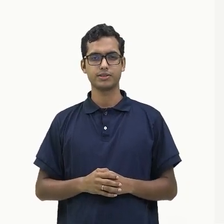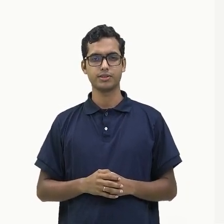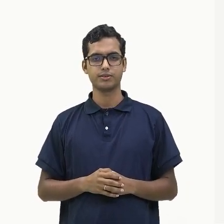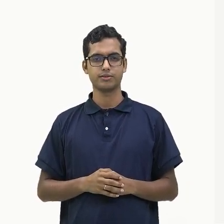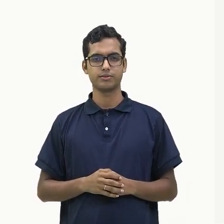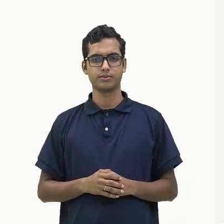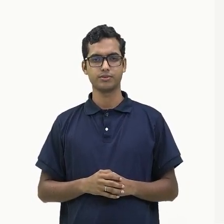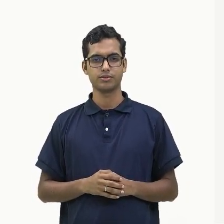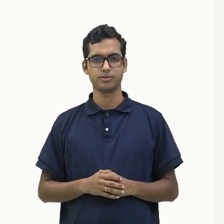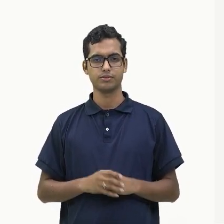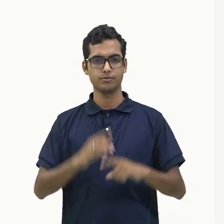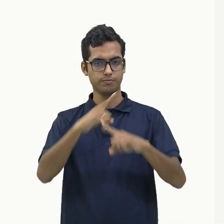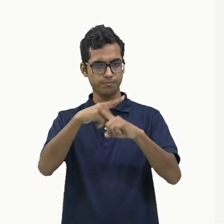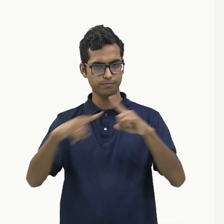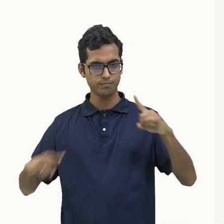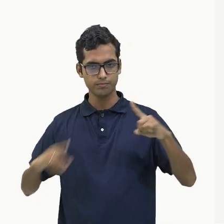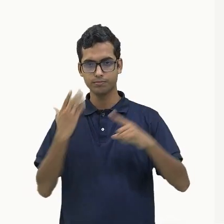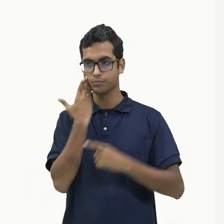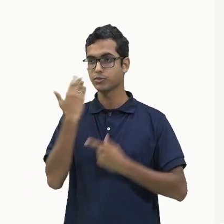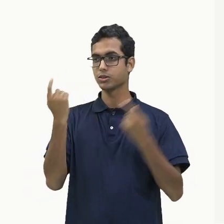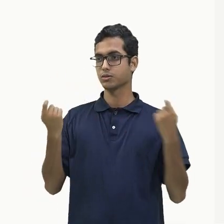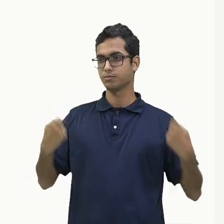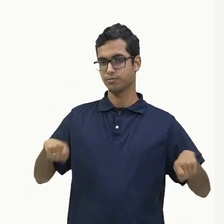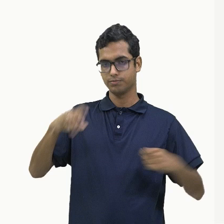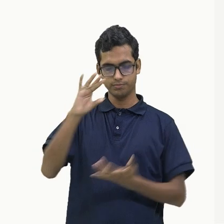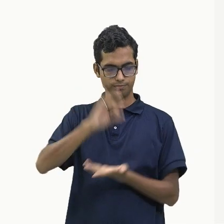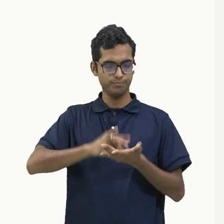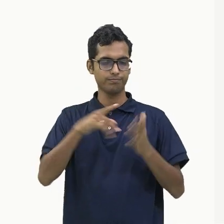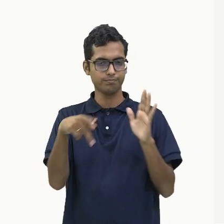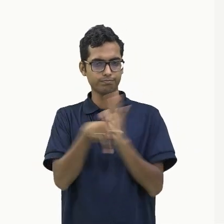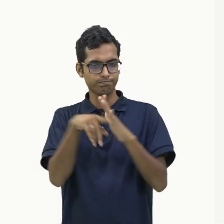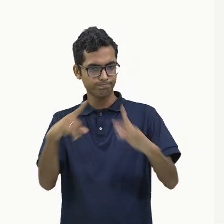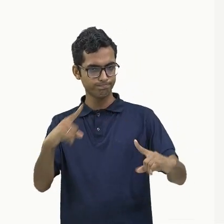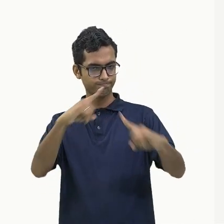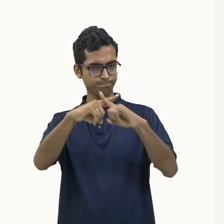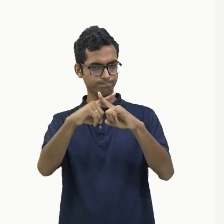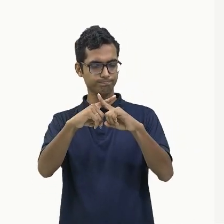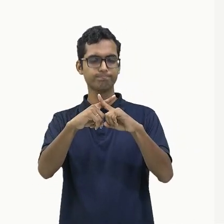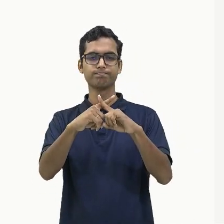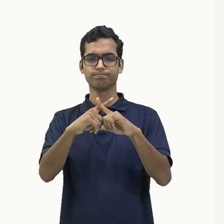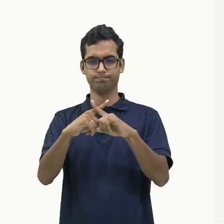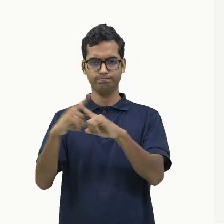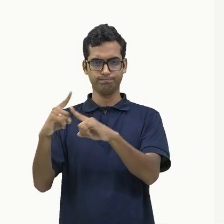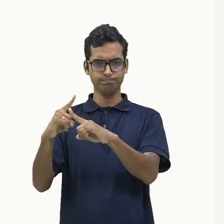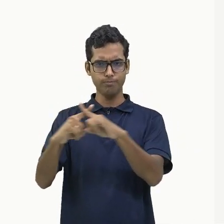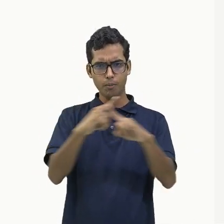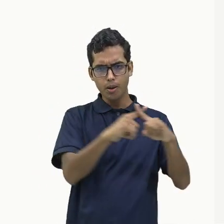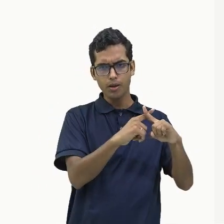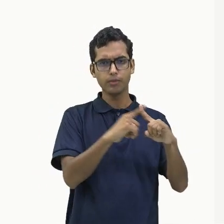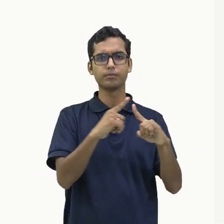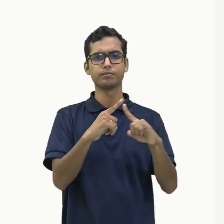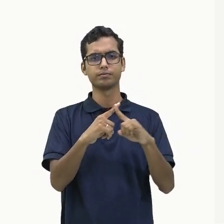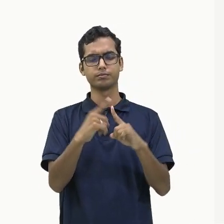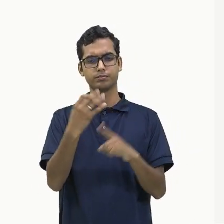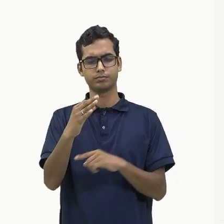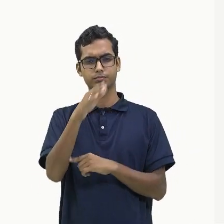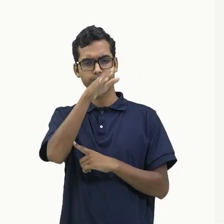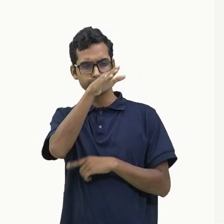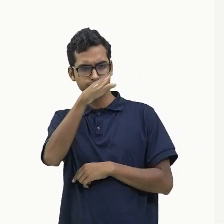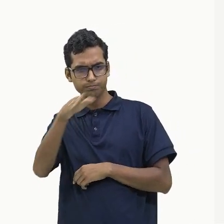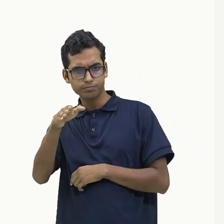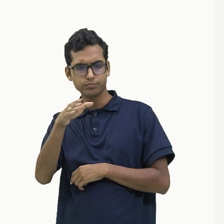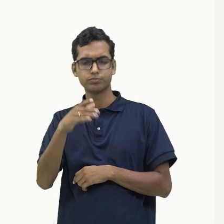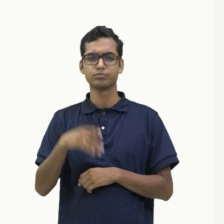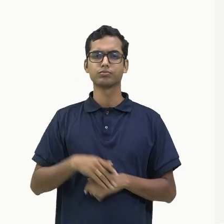vão multiplicar os termos, ó, que estão nas diagonais. Então eu